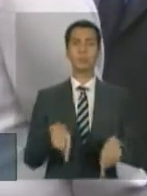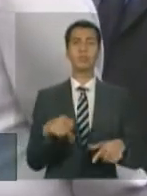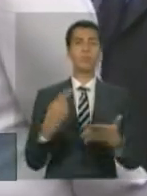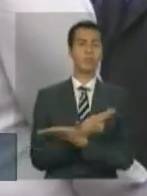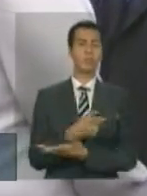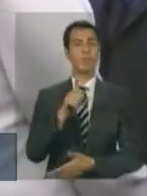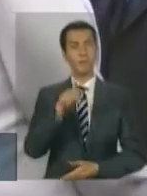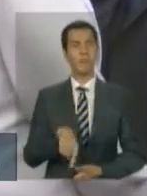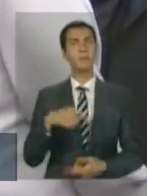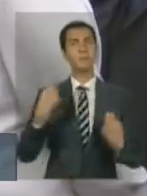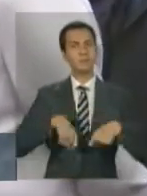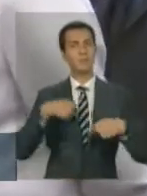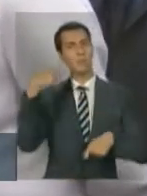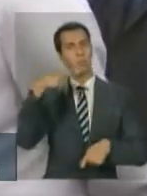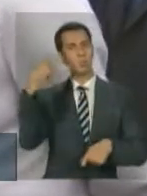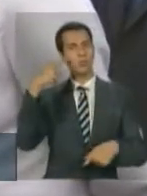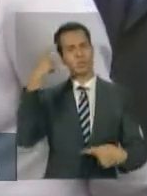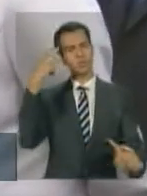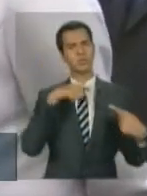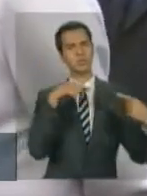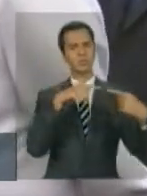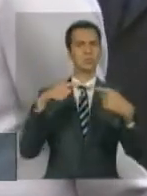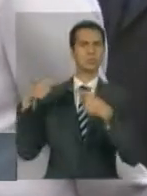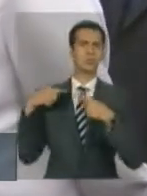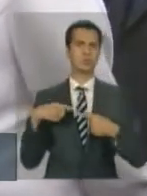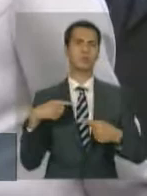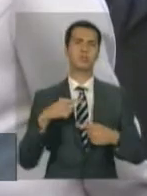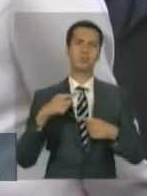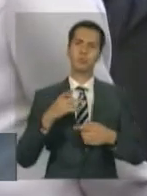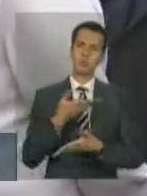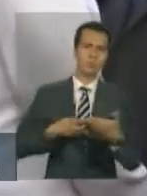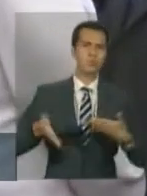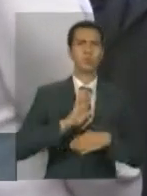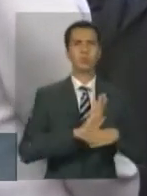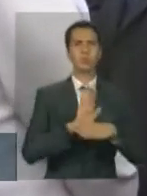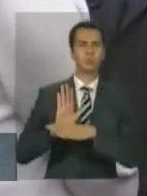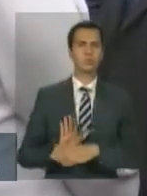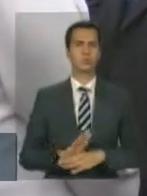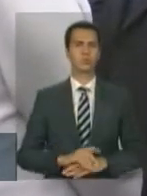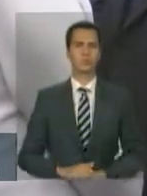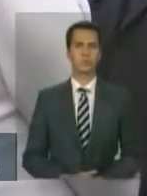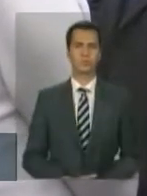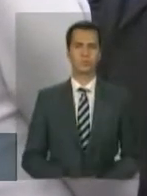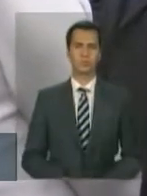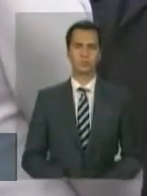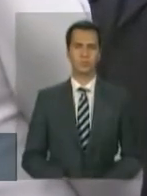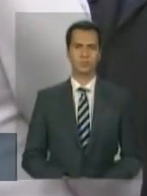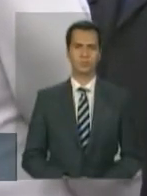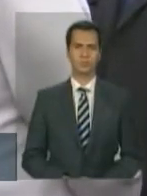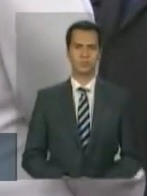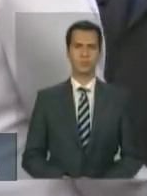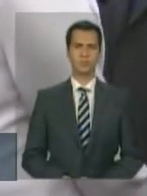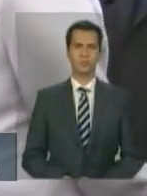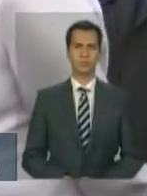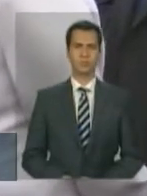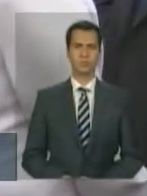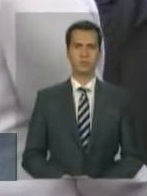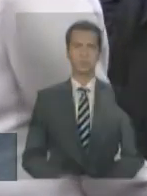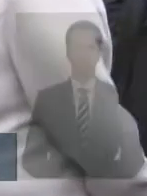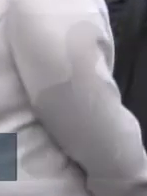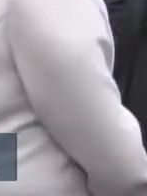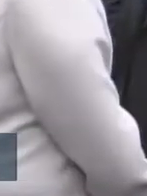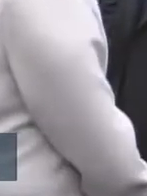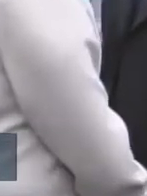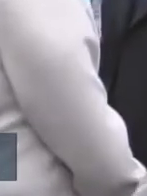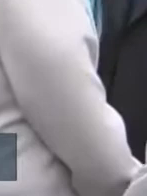de um consenso político em torno da recuperação. A senhora é a favor? O controle de fluxo, presidente. A senhora é a favor? Implicaria apoio, ataque? De